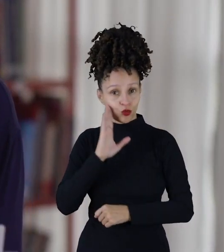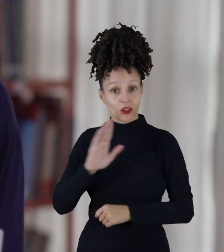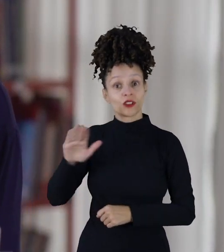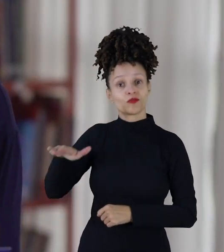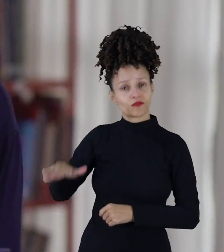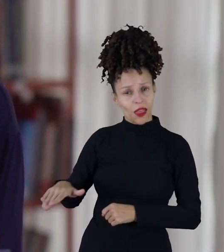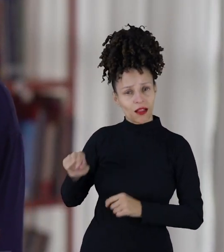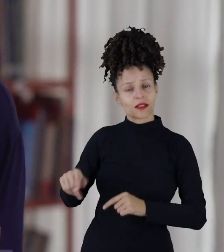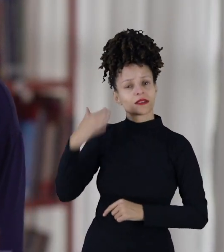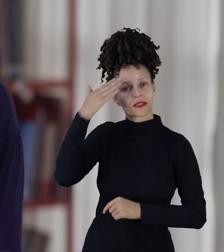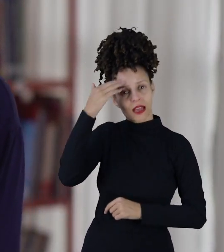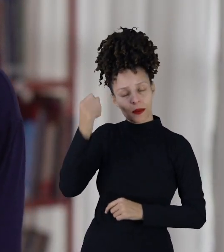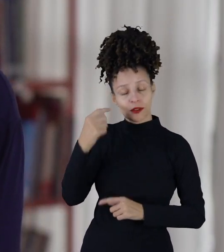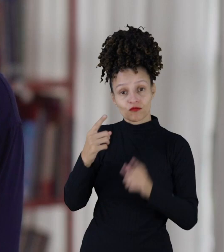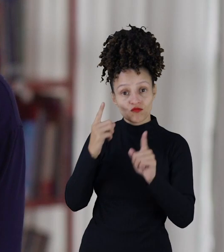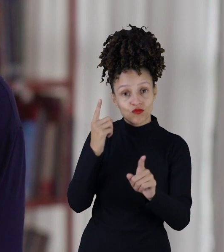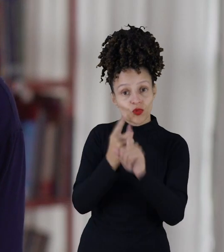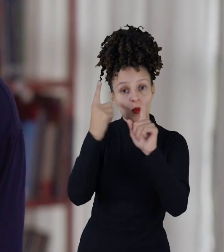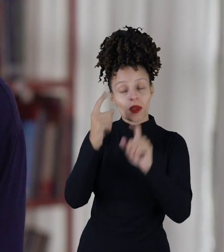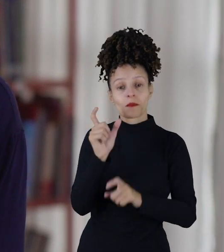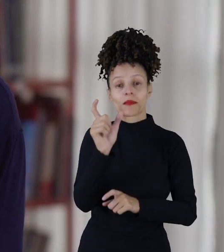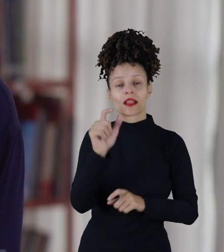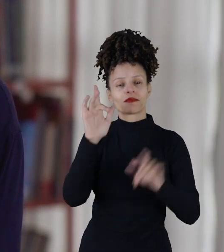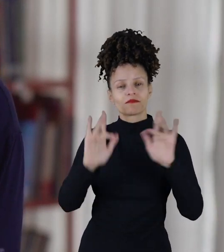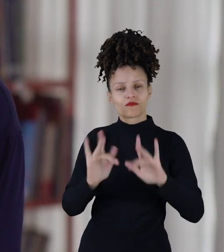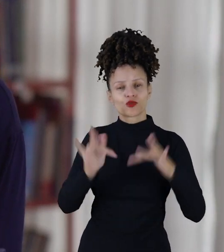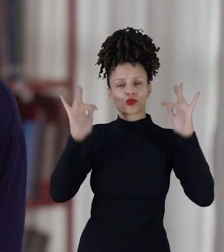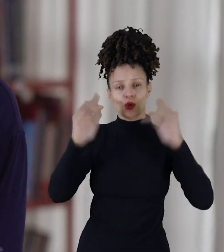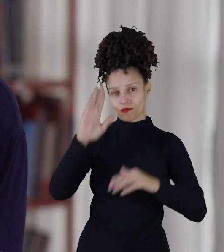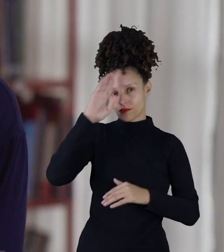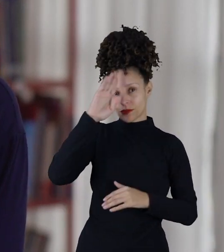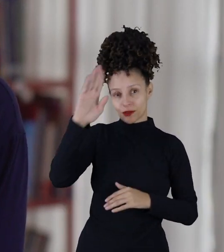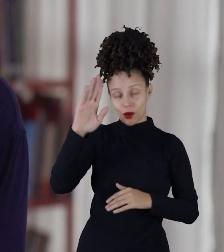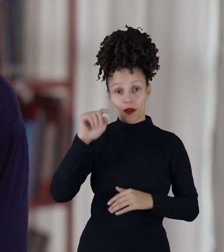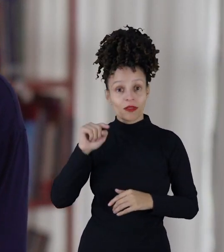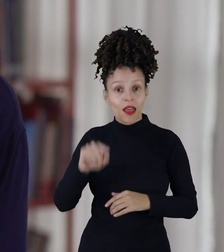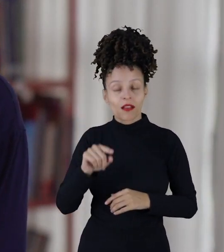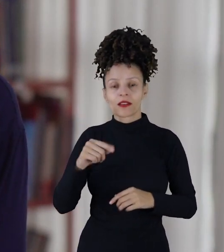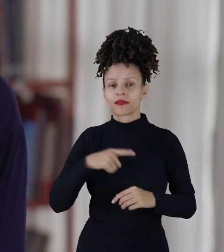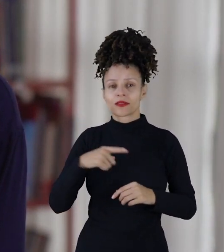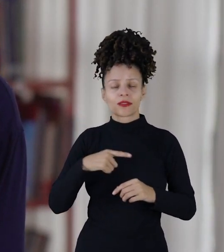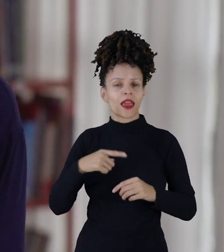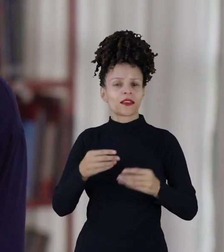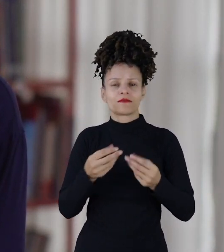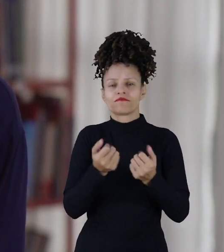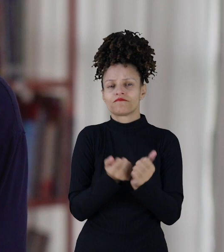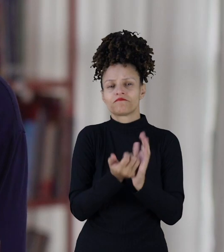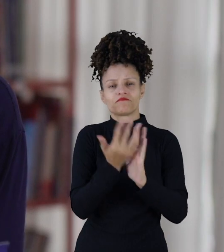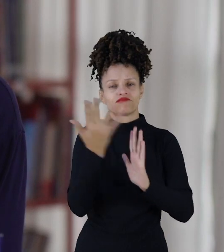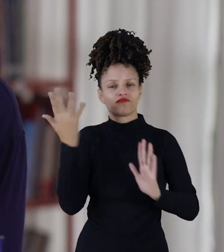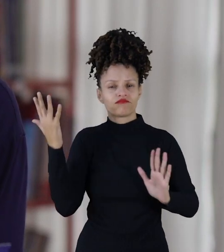Que gente pequena sabe que descobrir uma palavra é o tesouro do baú. Que nela cabe o